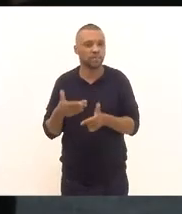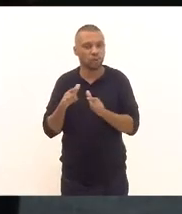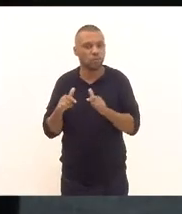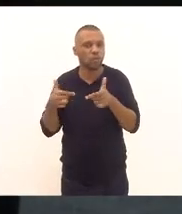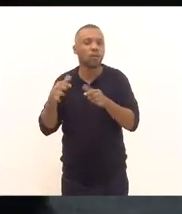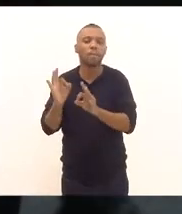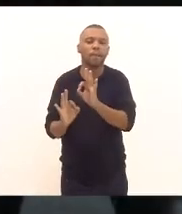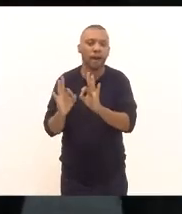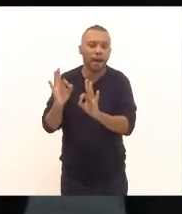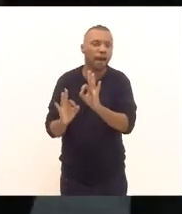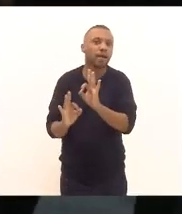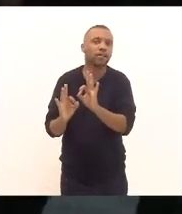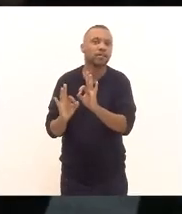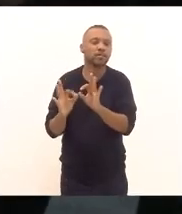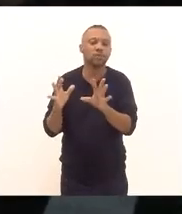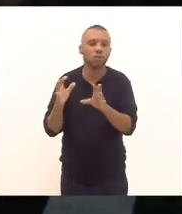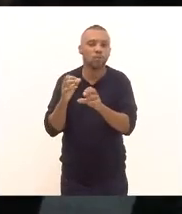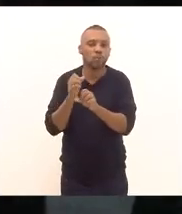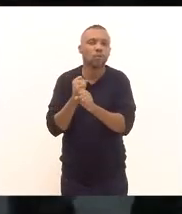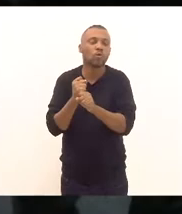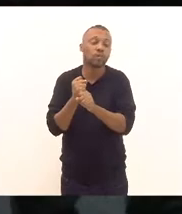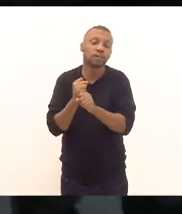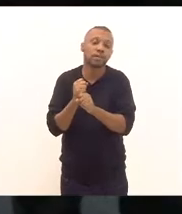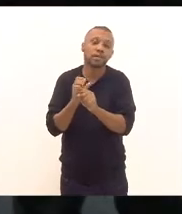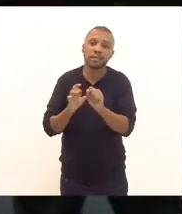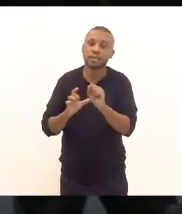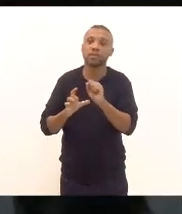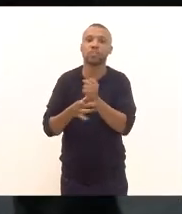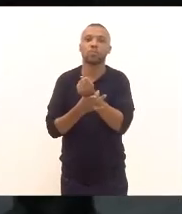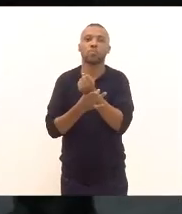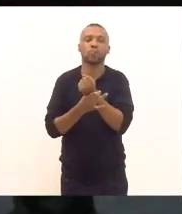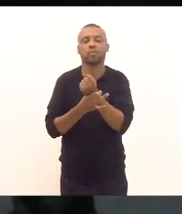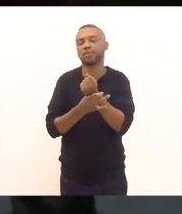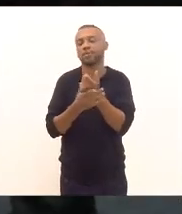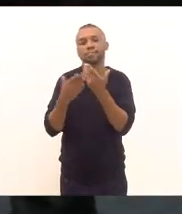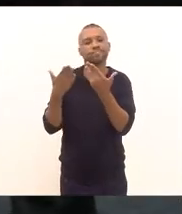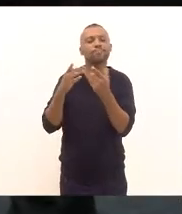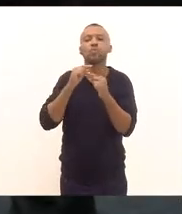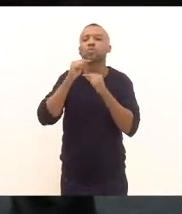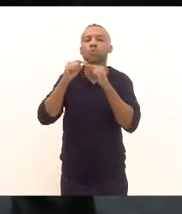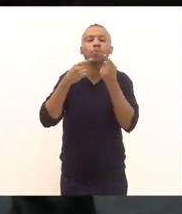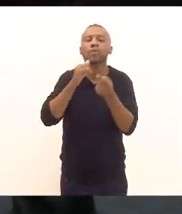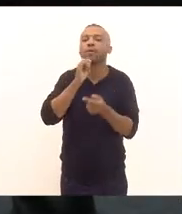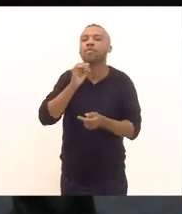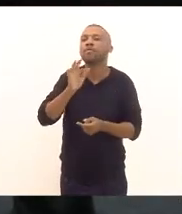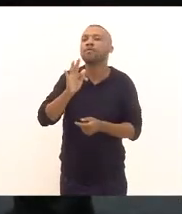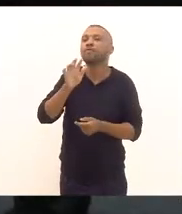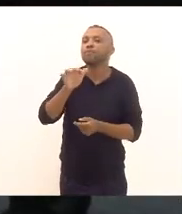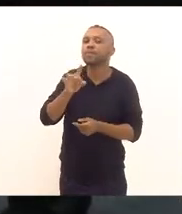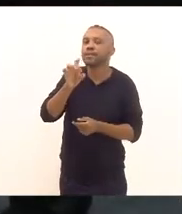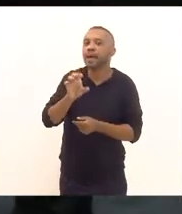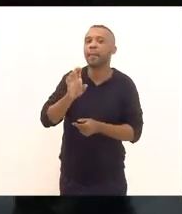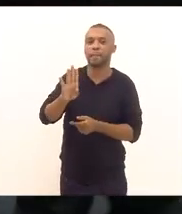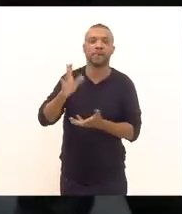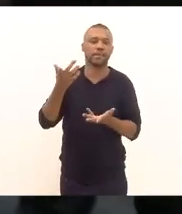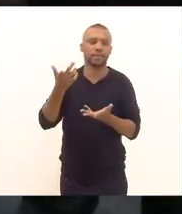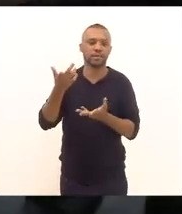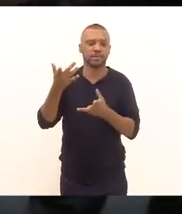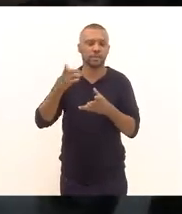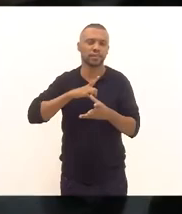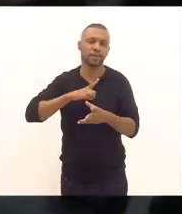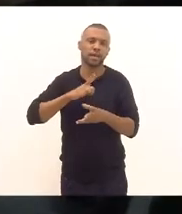com essas receitas não é seguramente a o canal por exemplo o fundeb que conta com